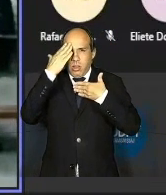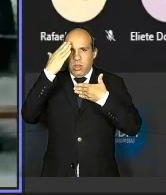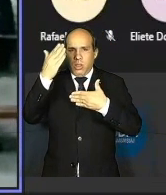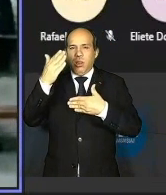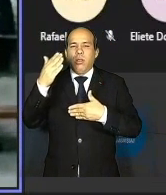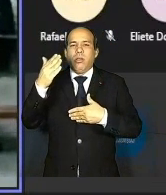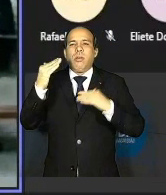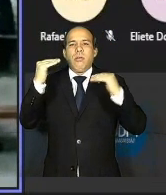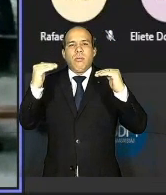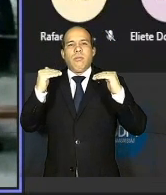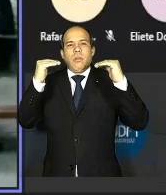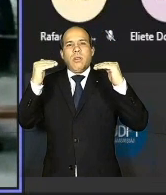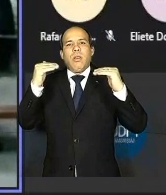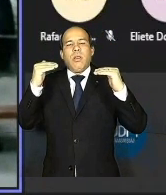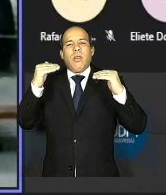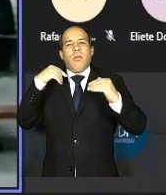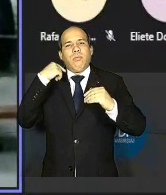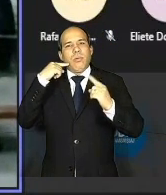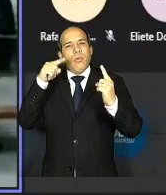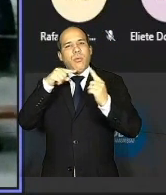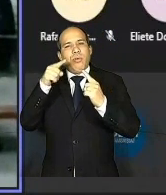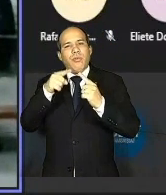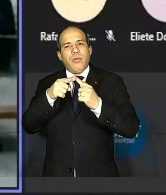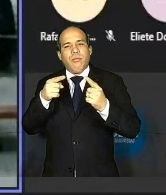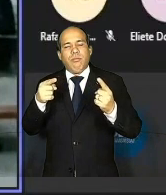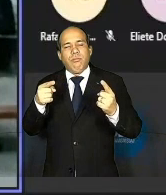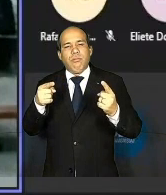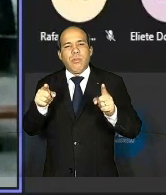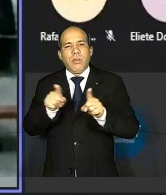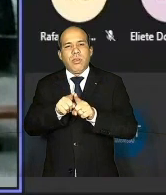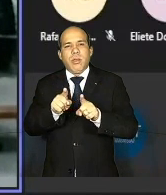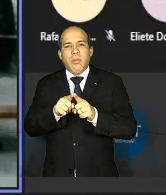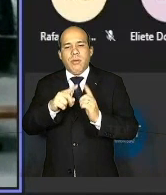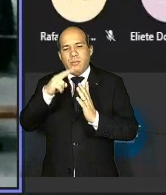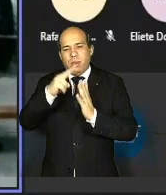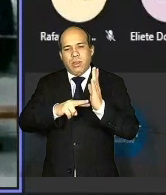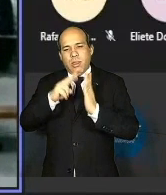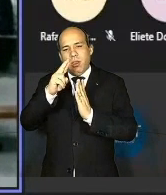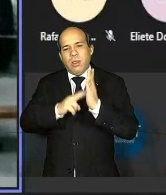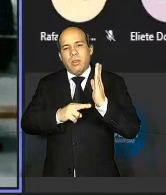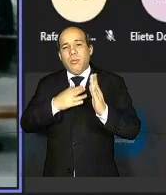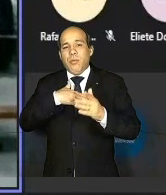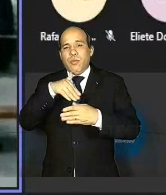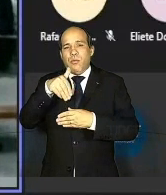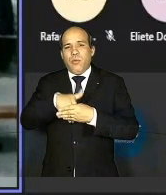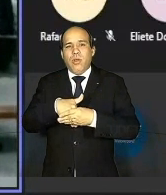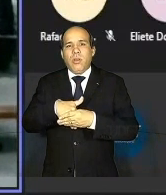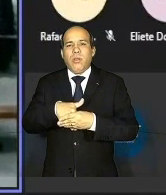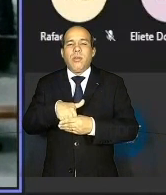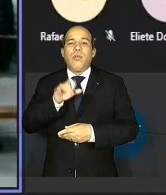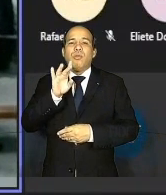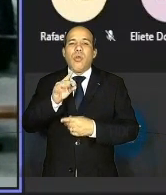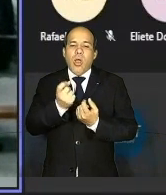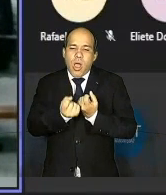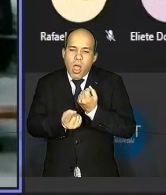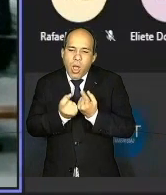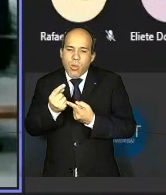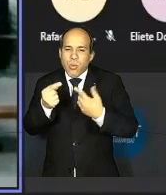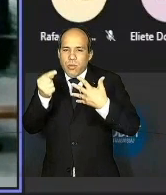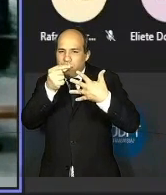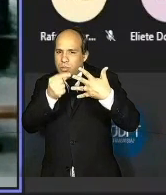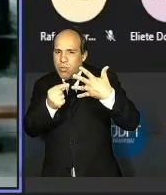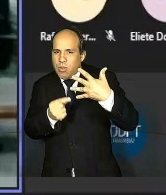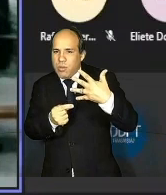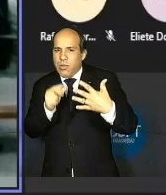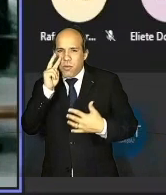todos, agradeço à nobre advogada pela objetiva sustentação oral e vou passar a leitura breve do meu voto, só